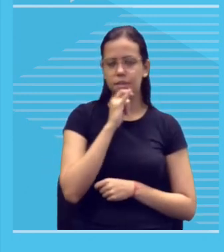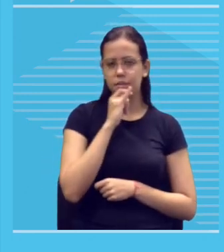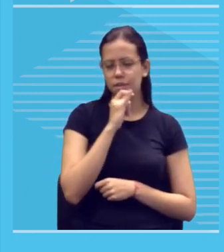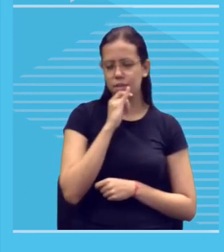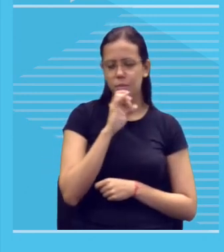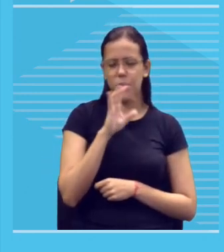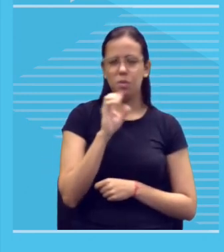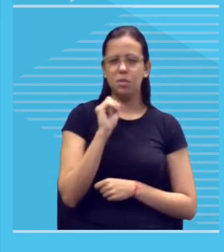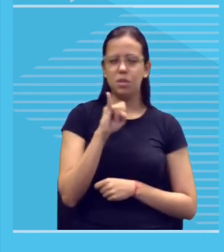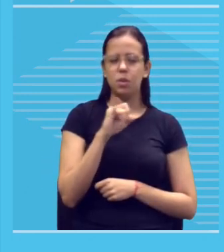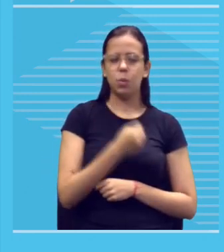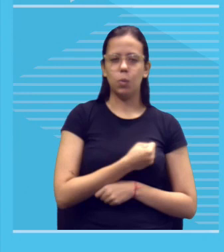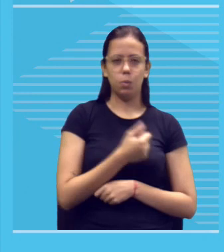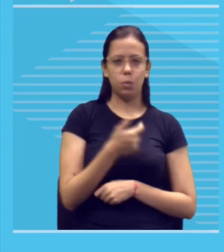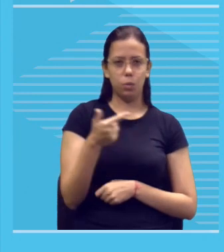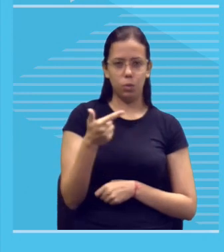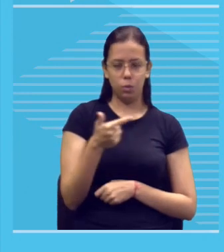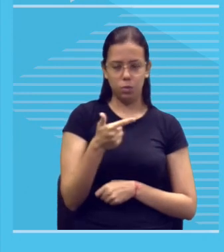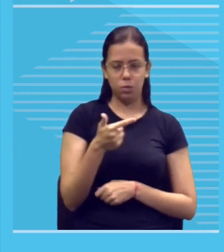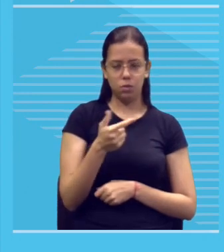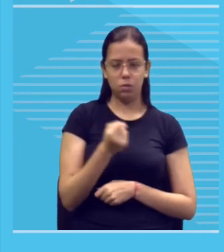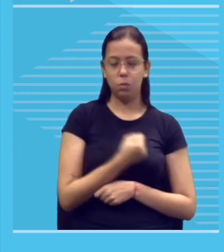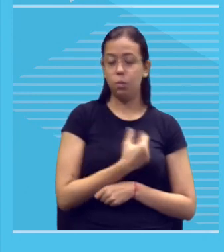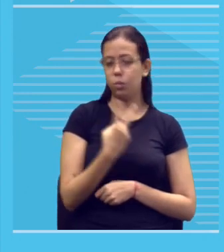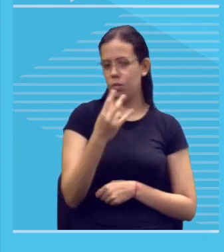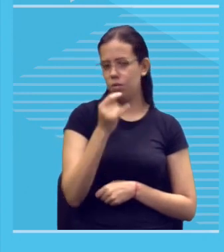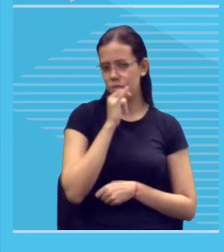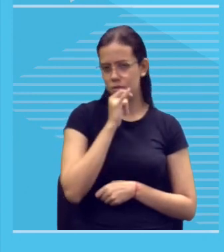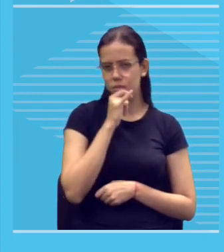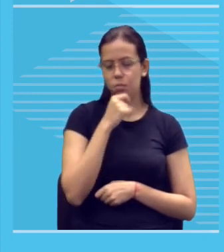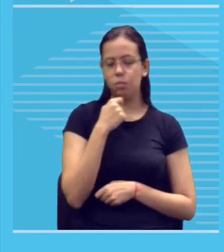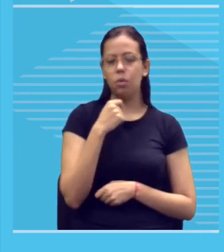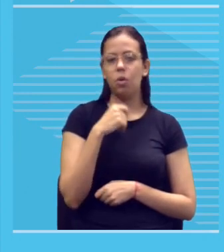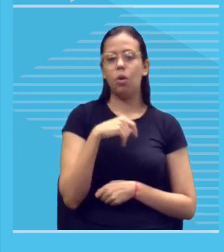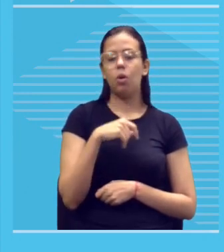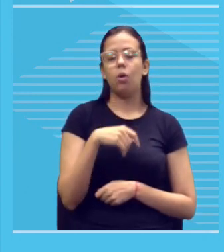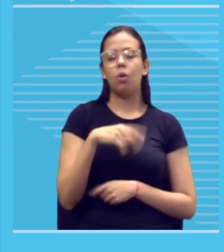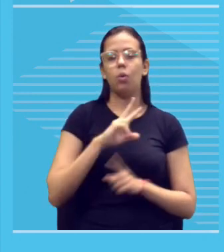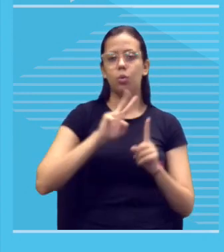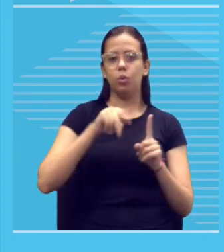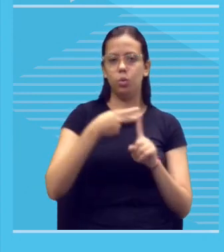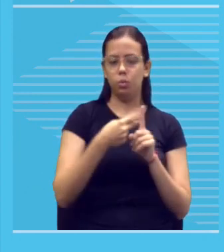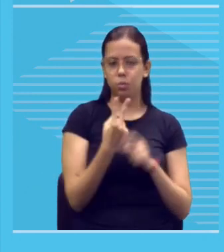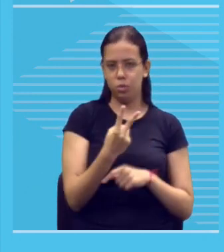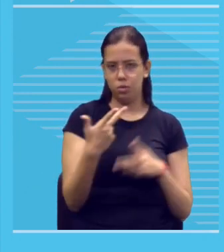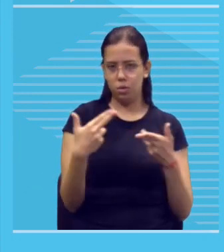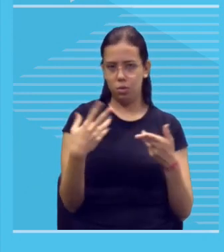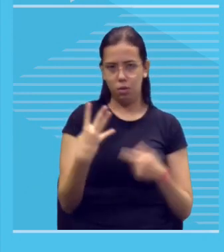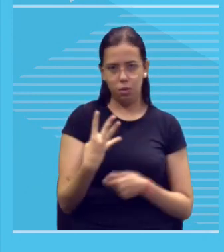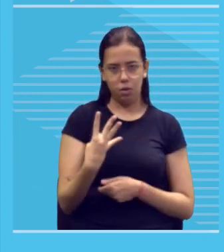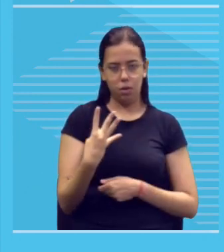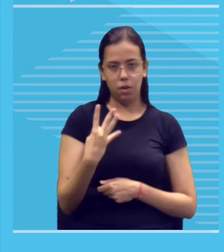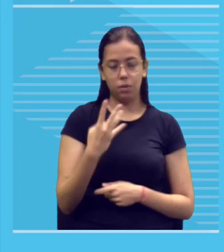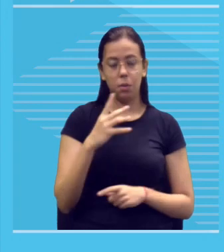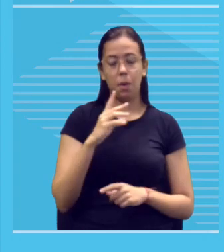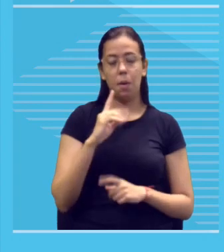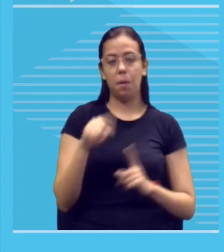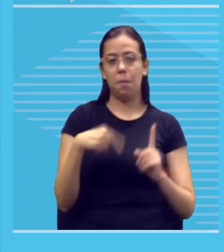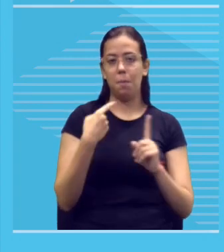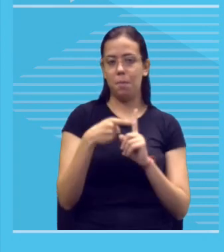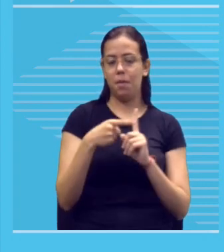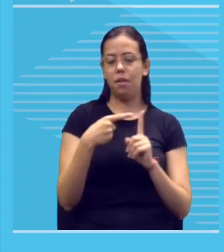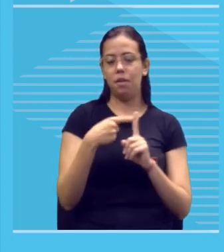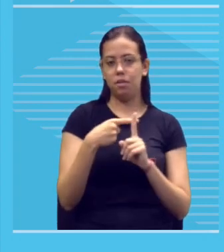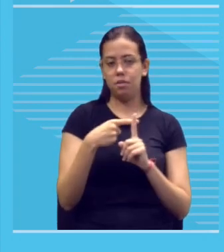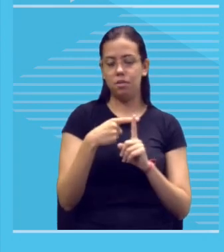fosse um número fosse 2 eu vou somar o dobro de dois quatro com a